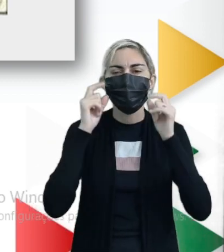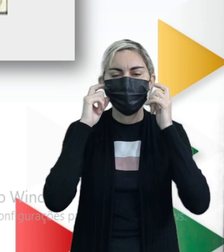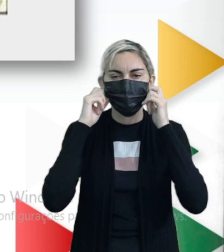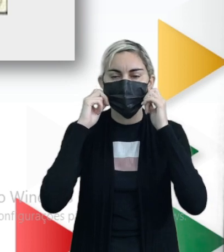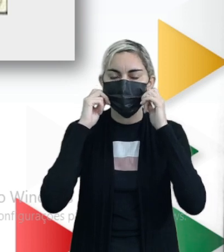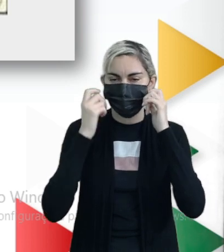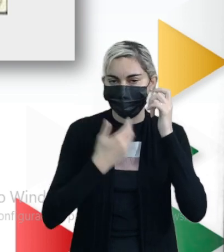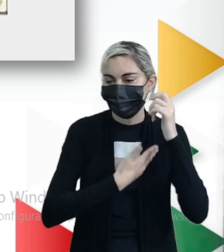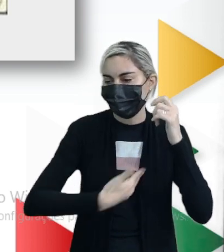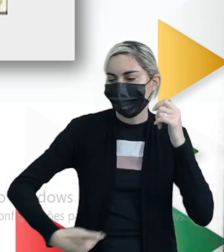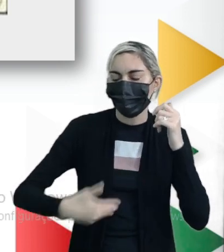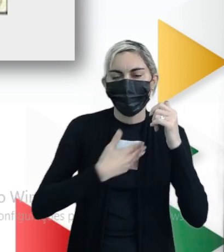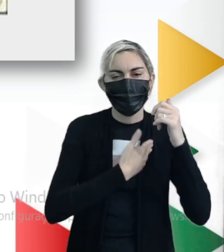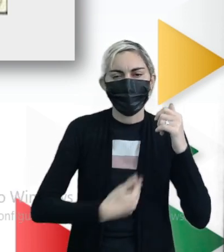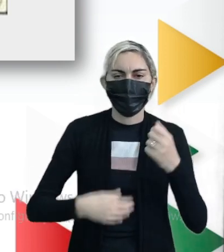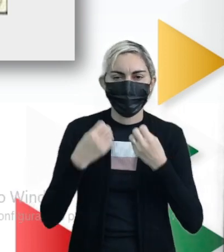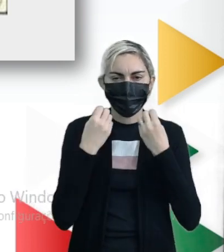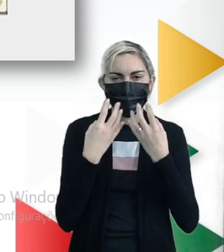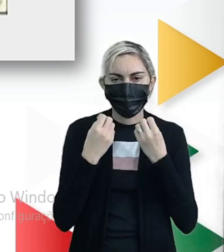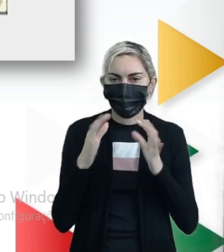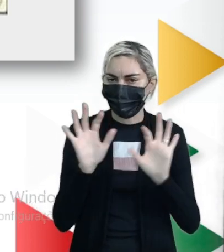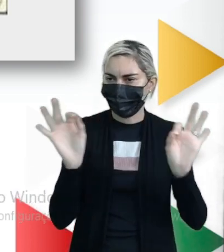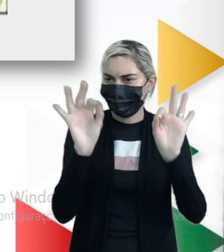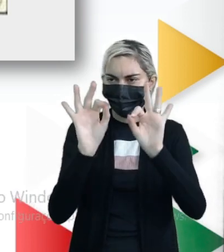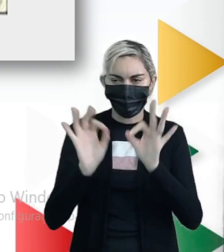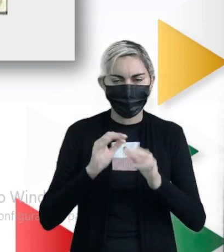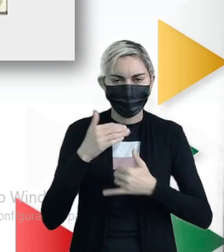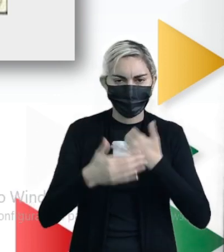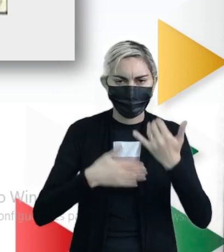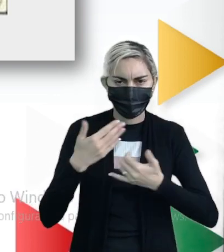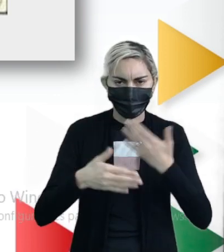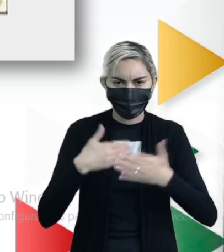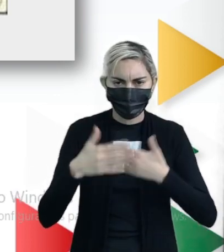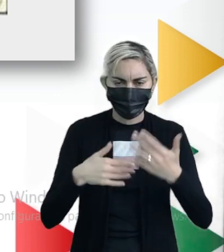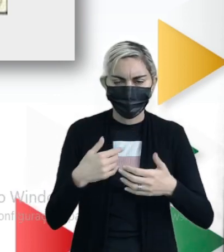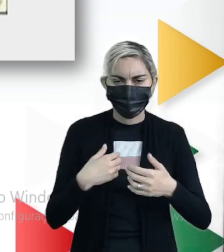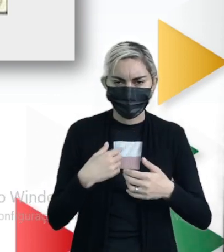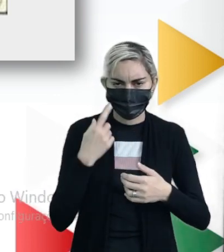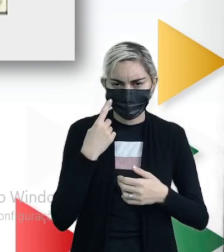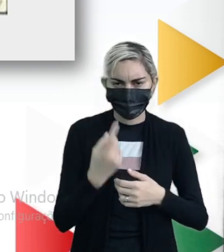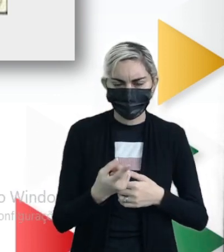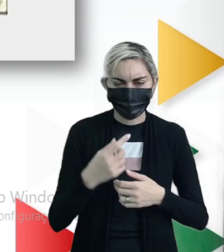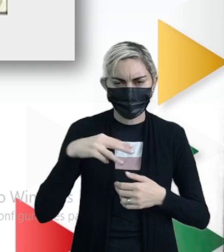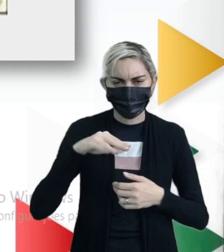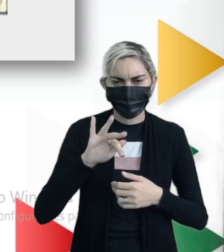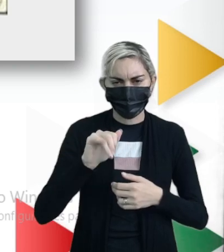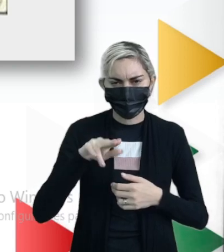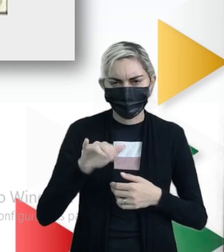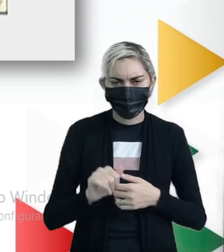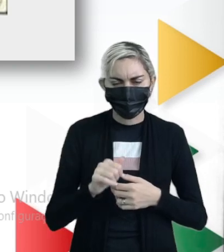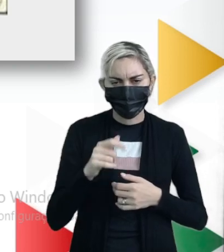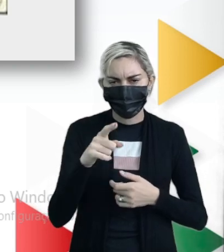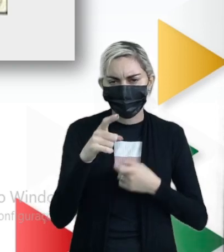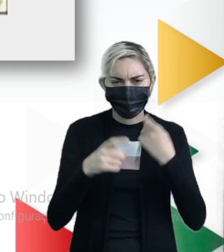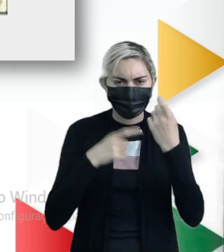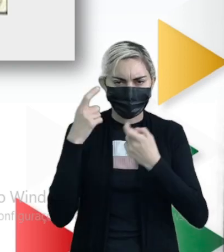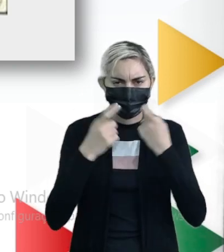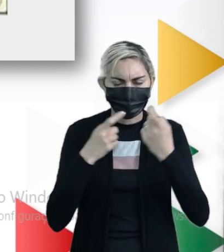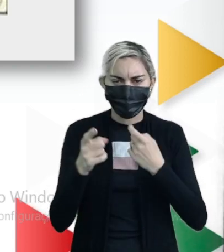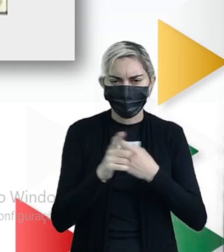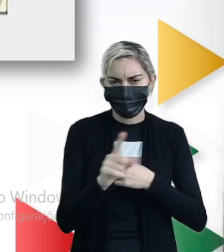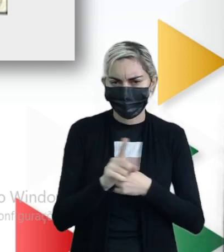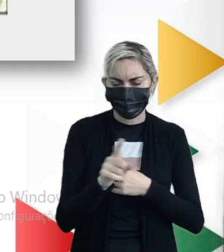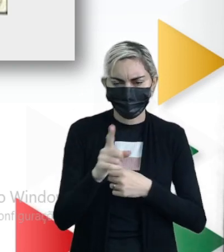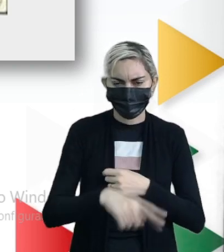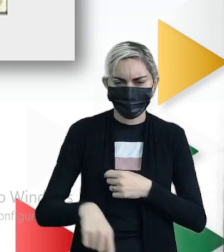de governo. Bom, nada de bagunça, hein? A mãe diz. Mafalda diz: não se preocupe,